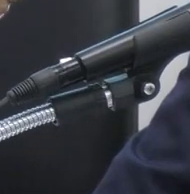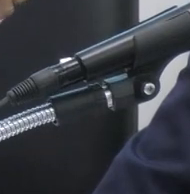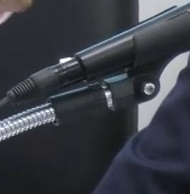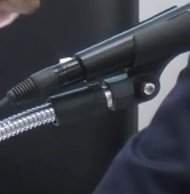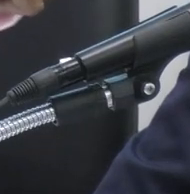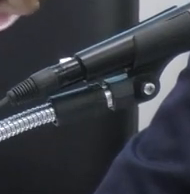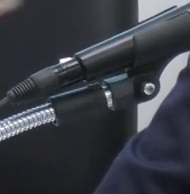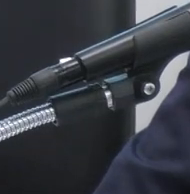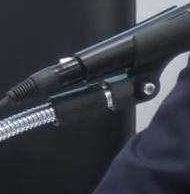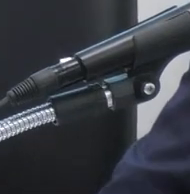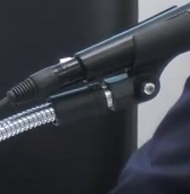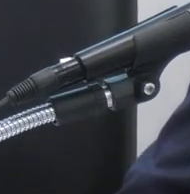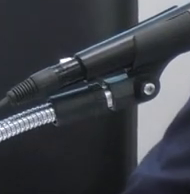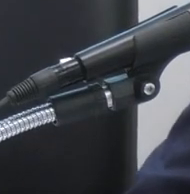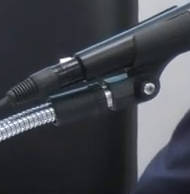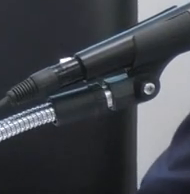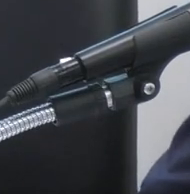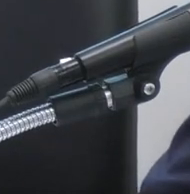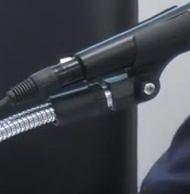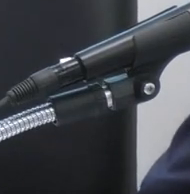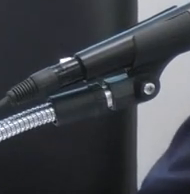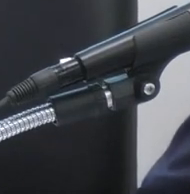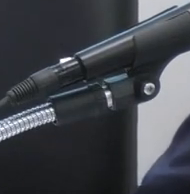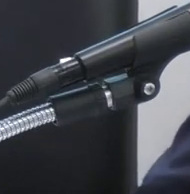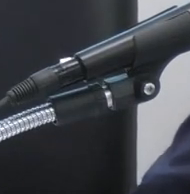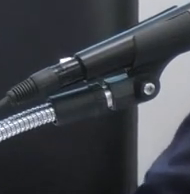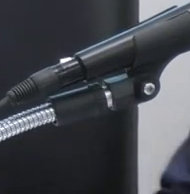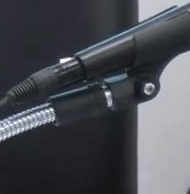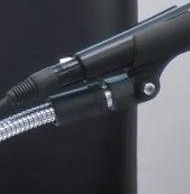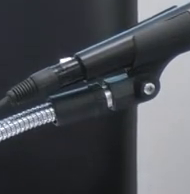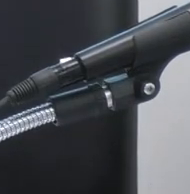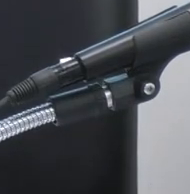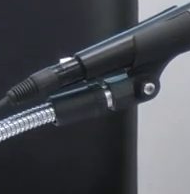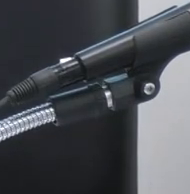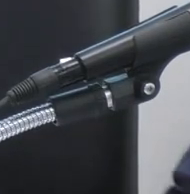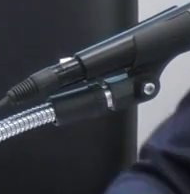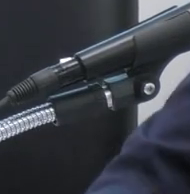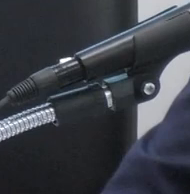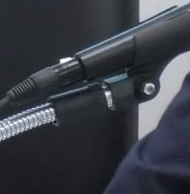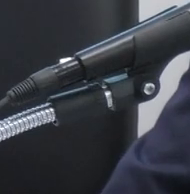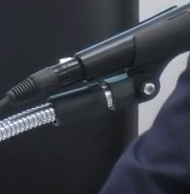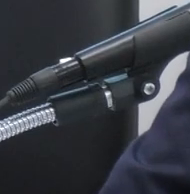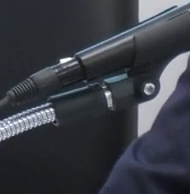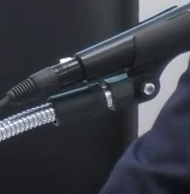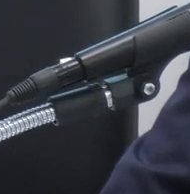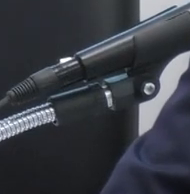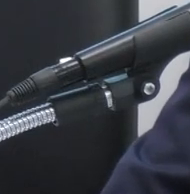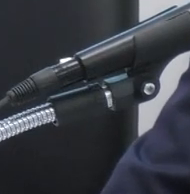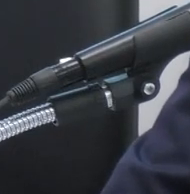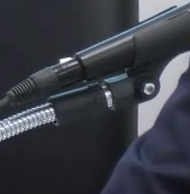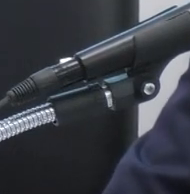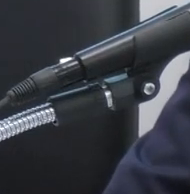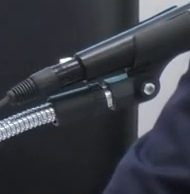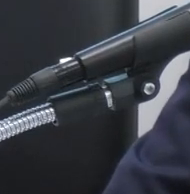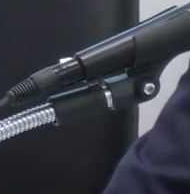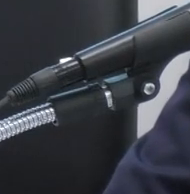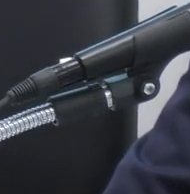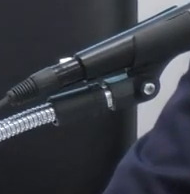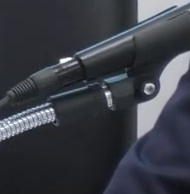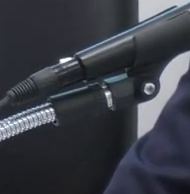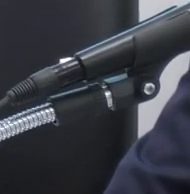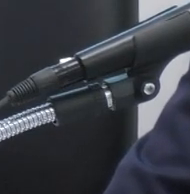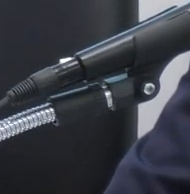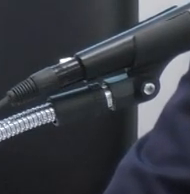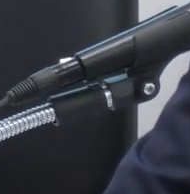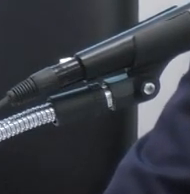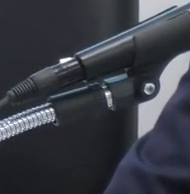fiscalizar o graneleiro, a ponte, o navio que bateu na ponte. Não, fiscalizar. Porque lá no Açu existem várias